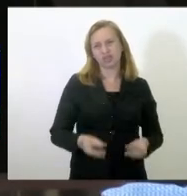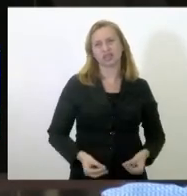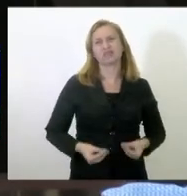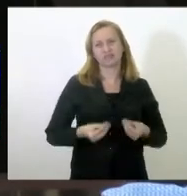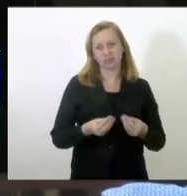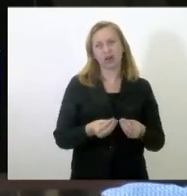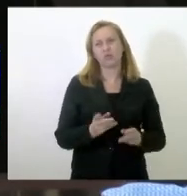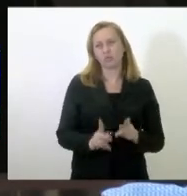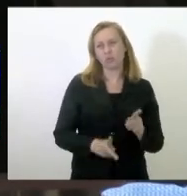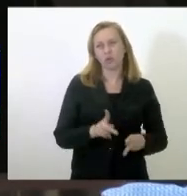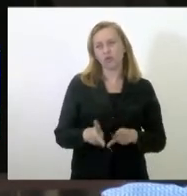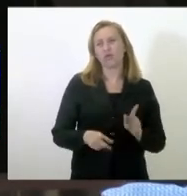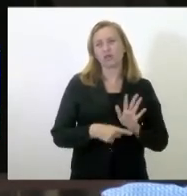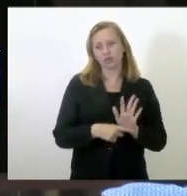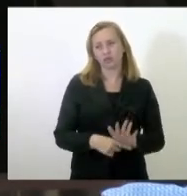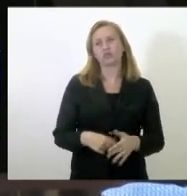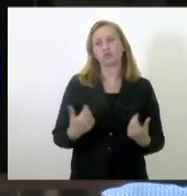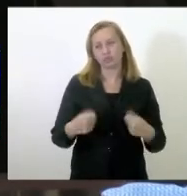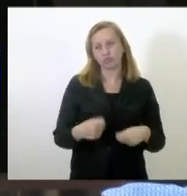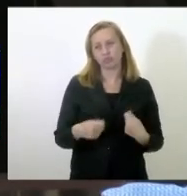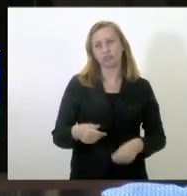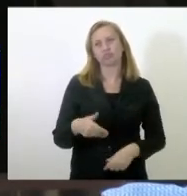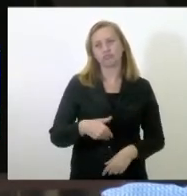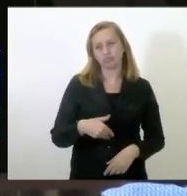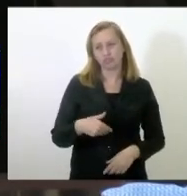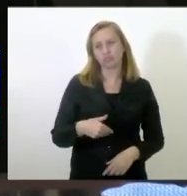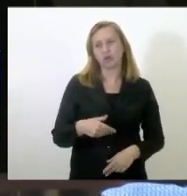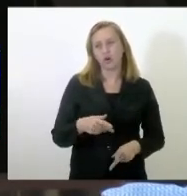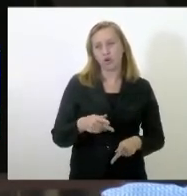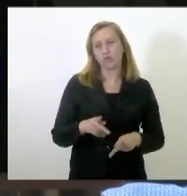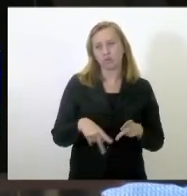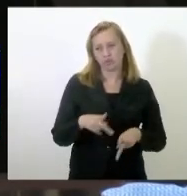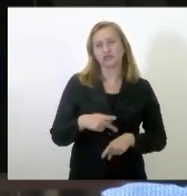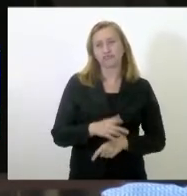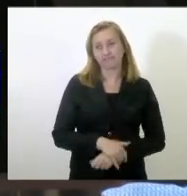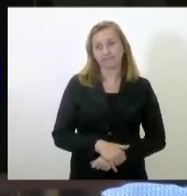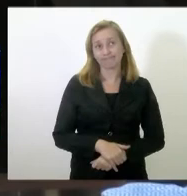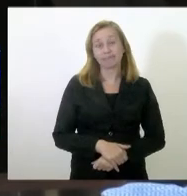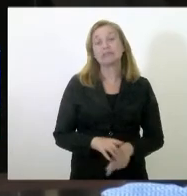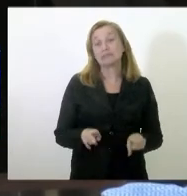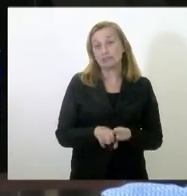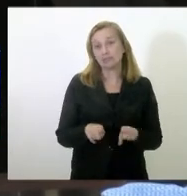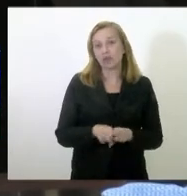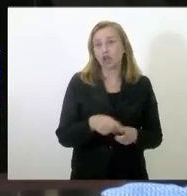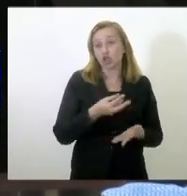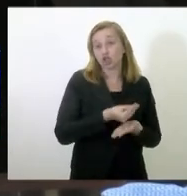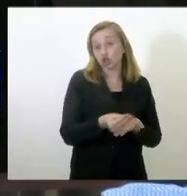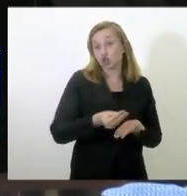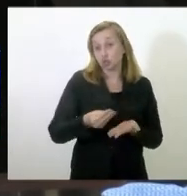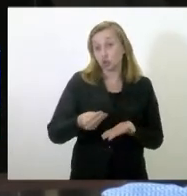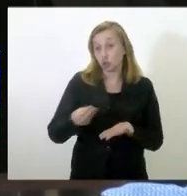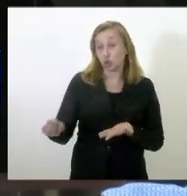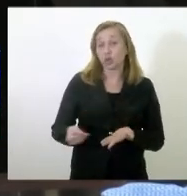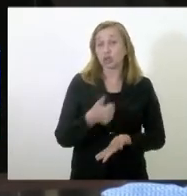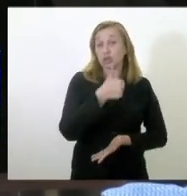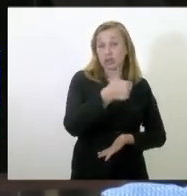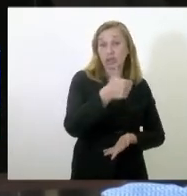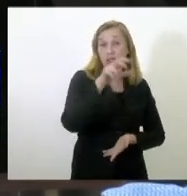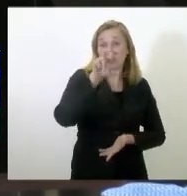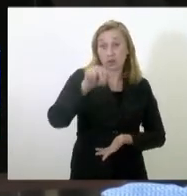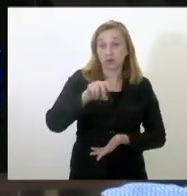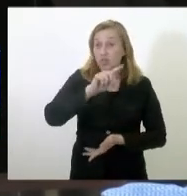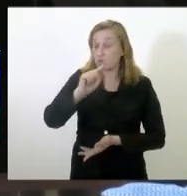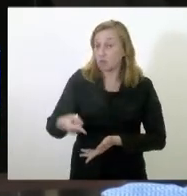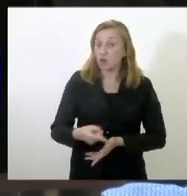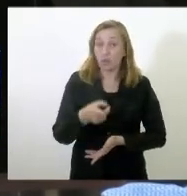alimentando aquele que necessita. Além do mais, distribuíram 150 mil